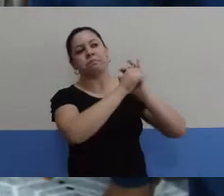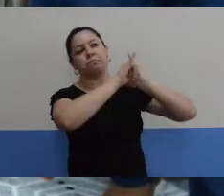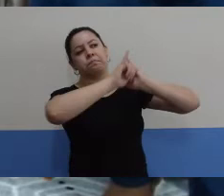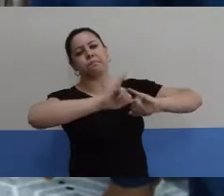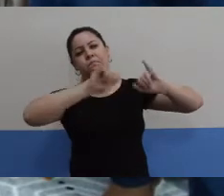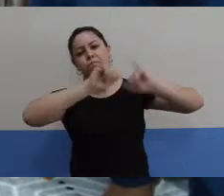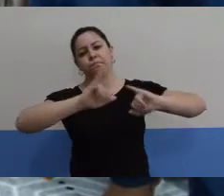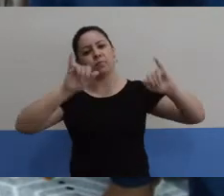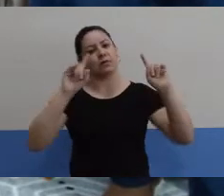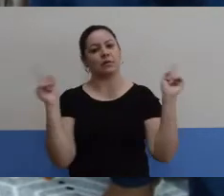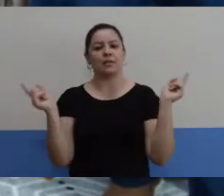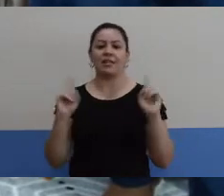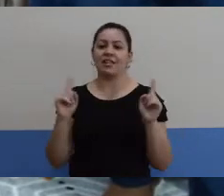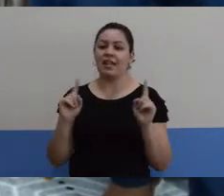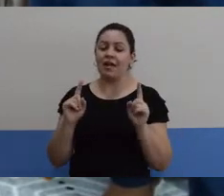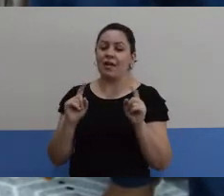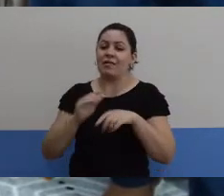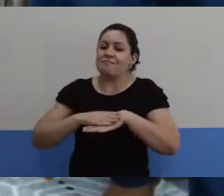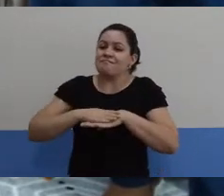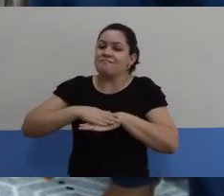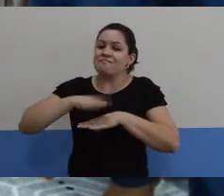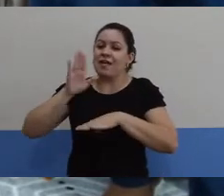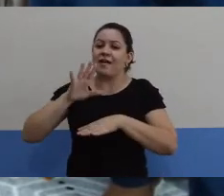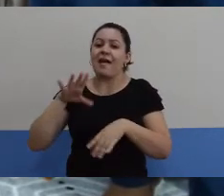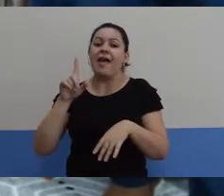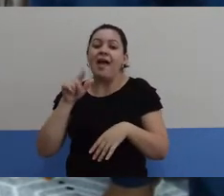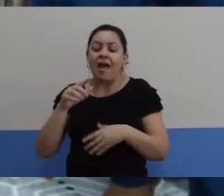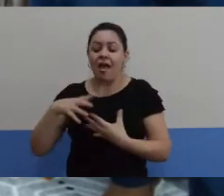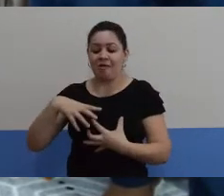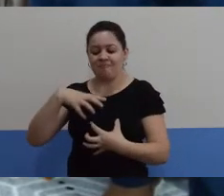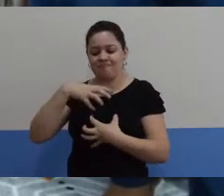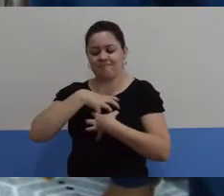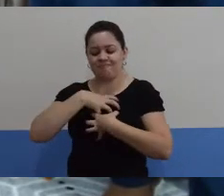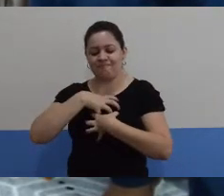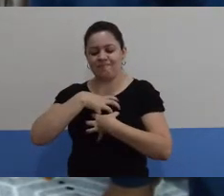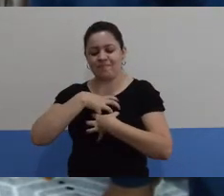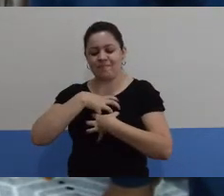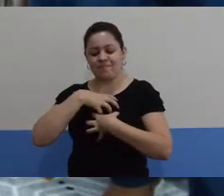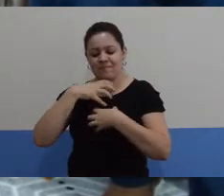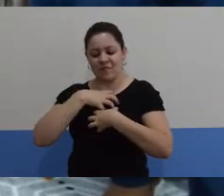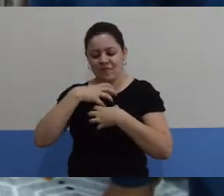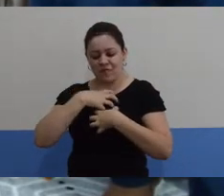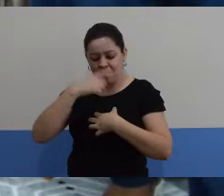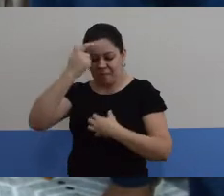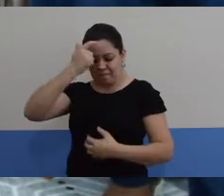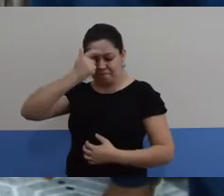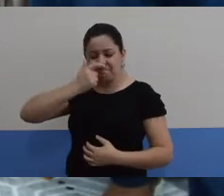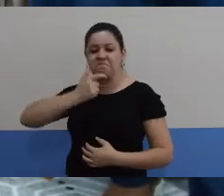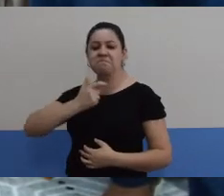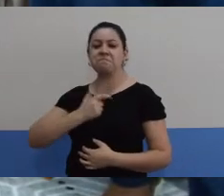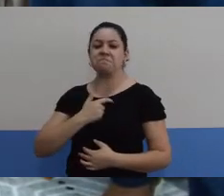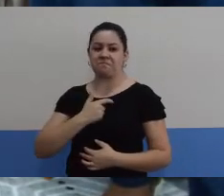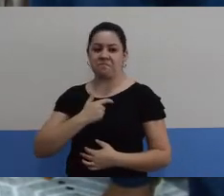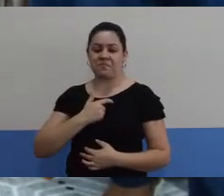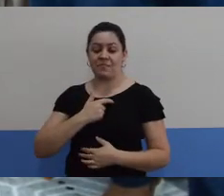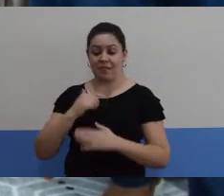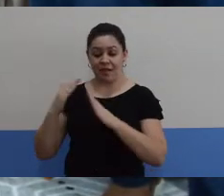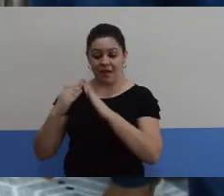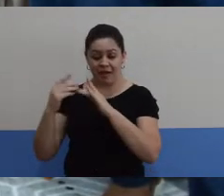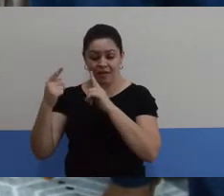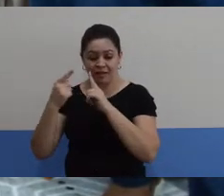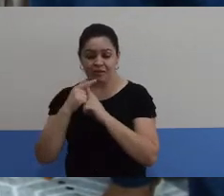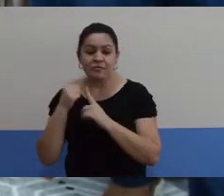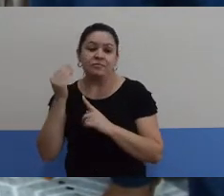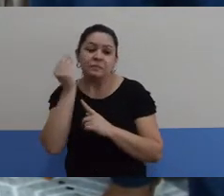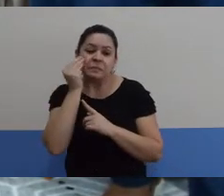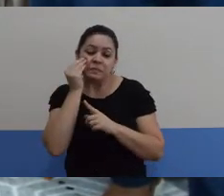vai além, é um estilo, novo modo de ser, pelo qual a igreja vive